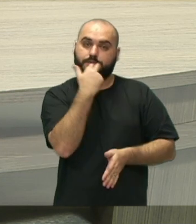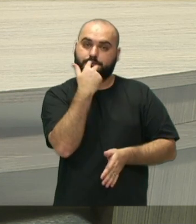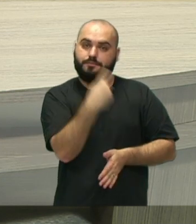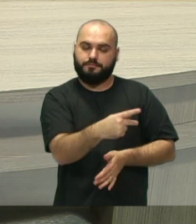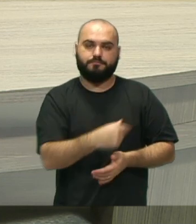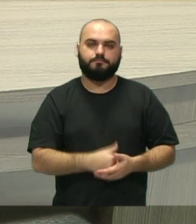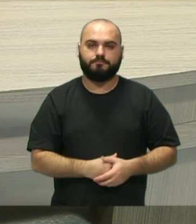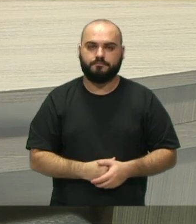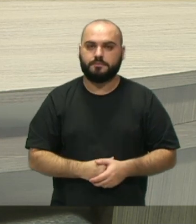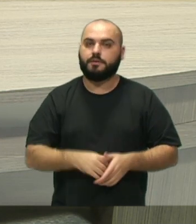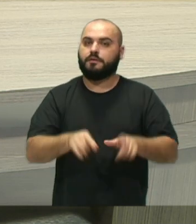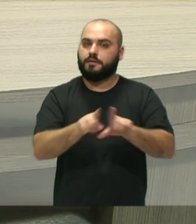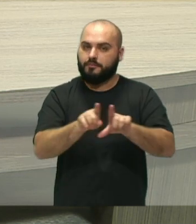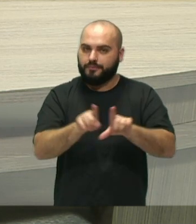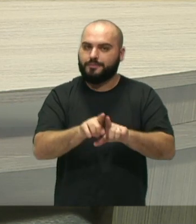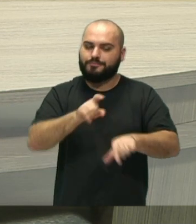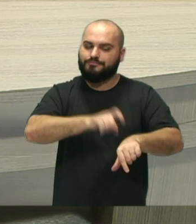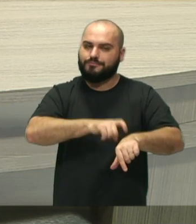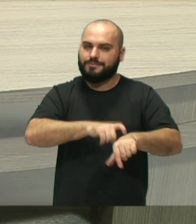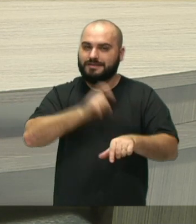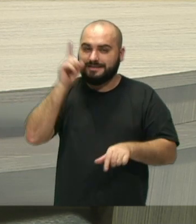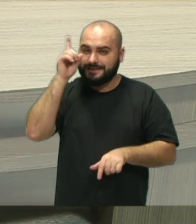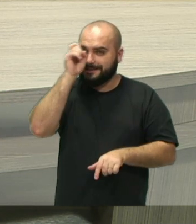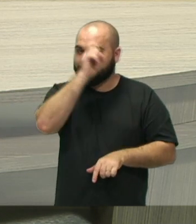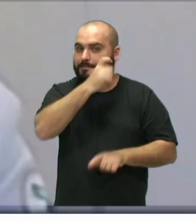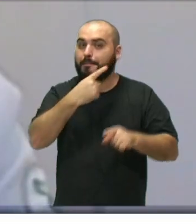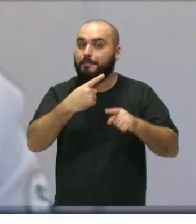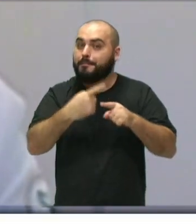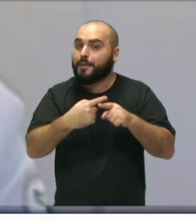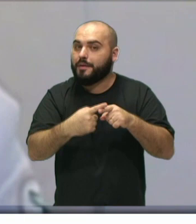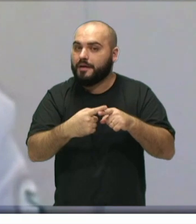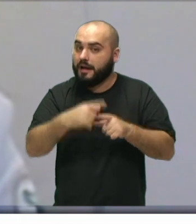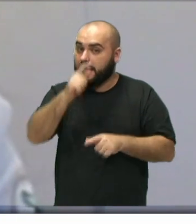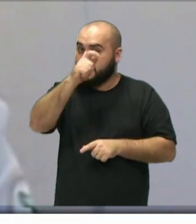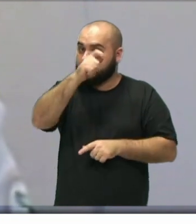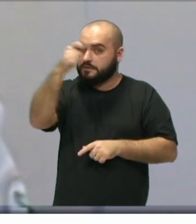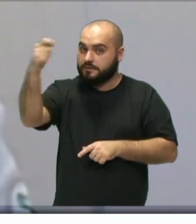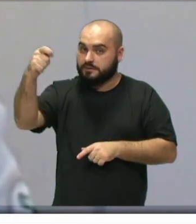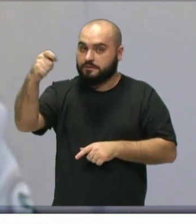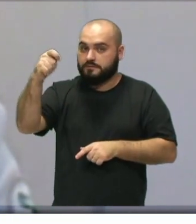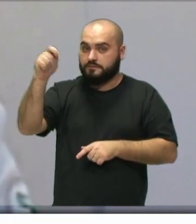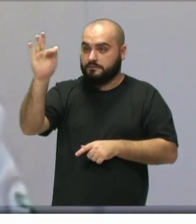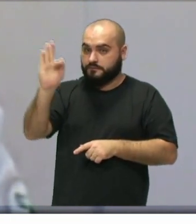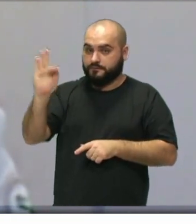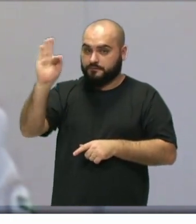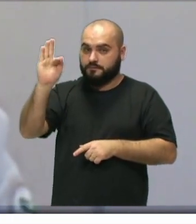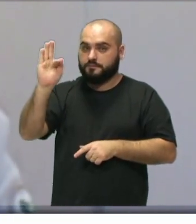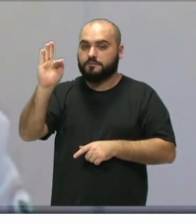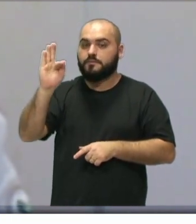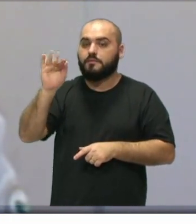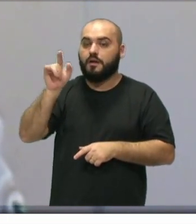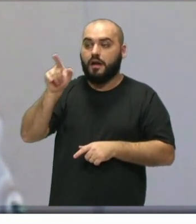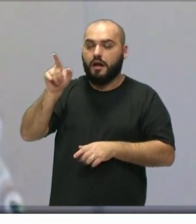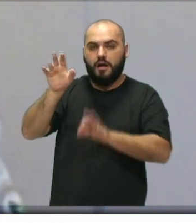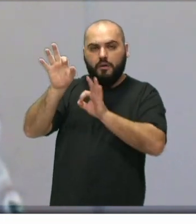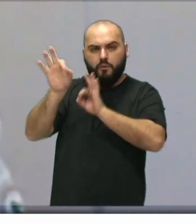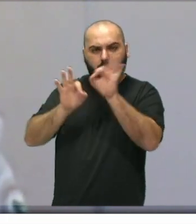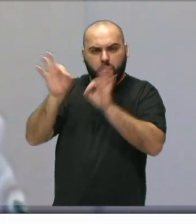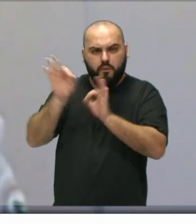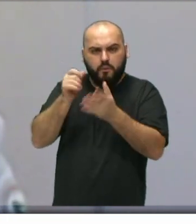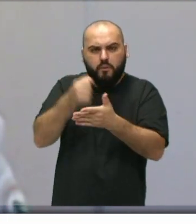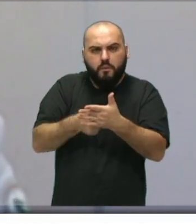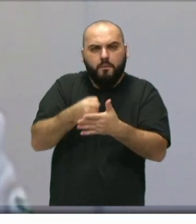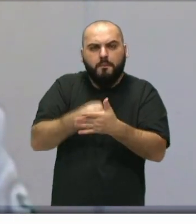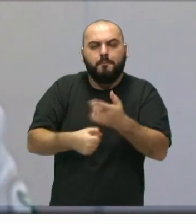esse também é uma grande dificuldade, e por isso que a Associação dos Fibromialgicos ela está tão organizada nessa luta.